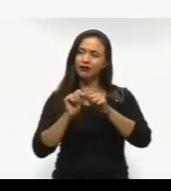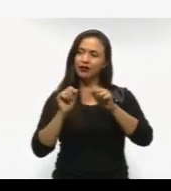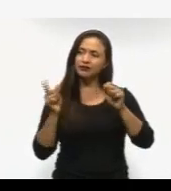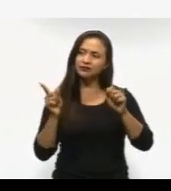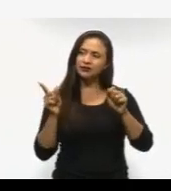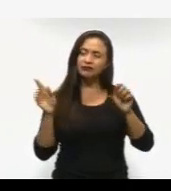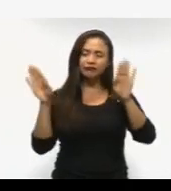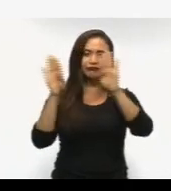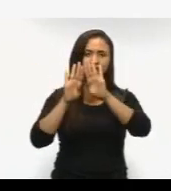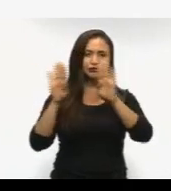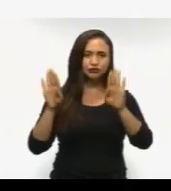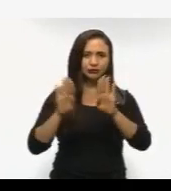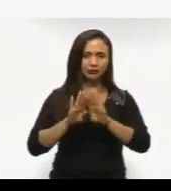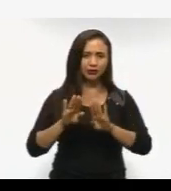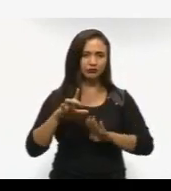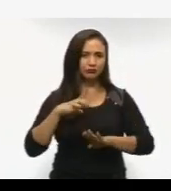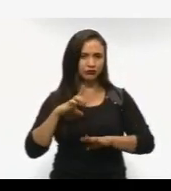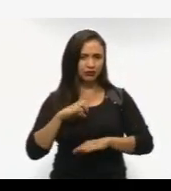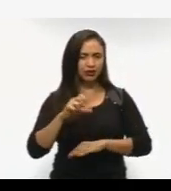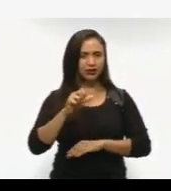em alvenaria,